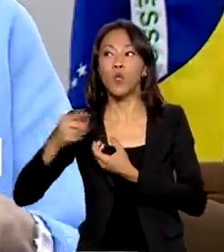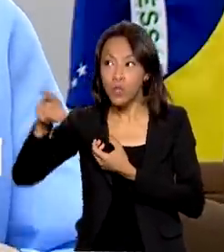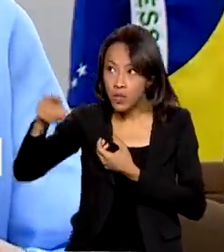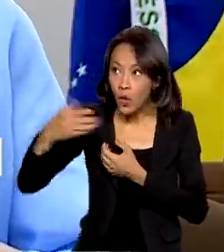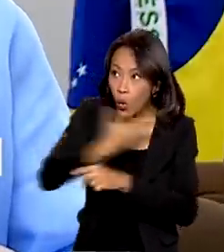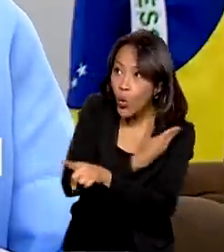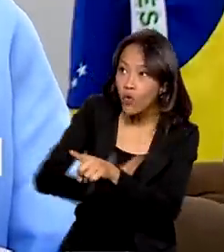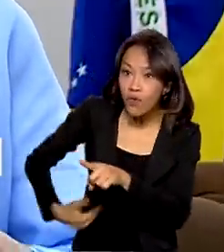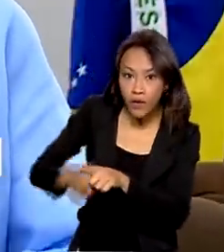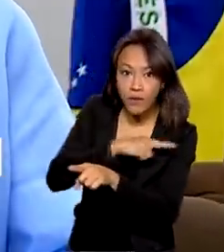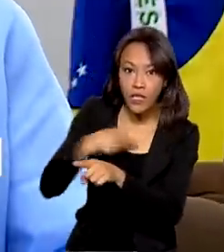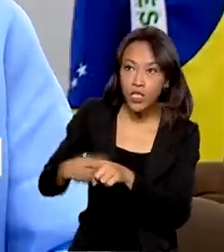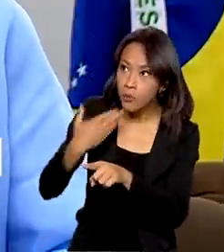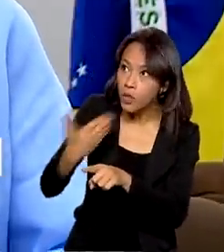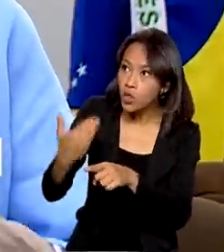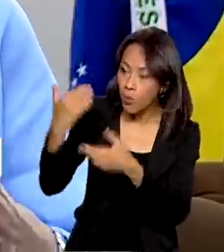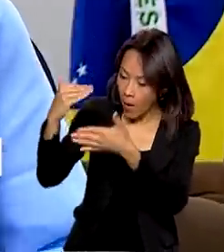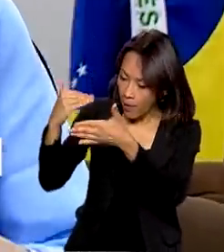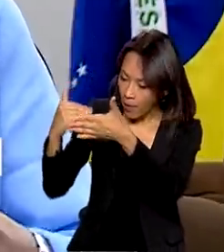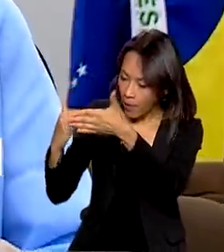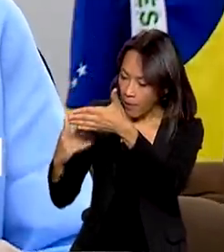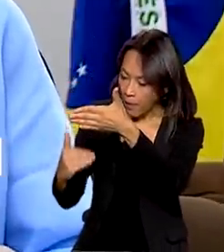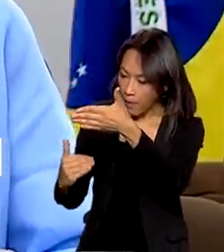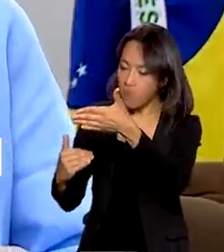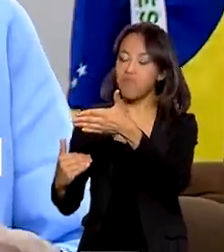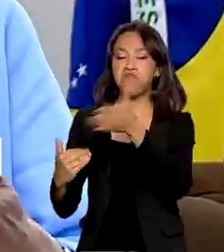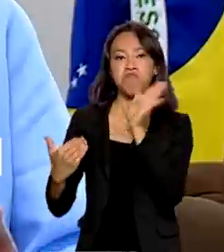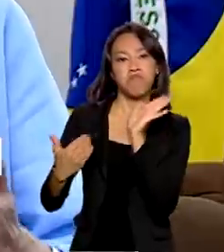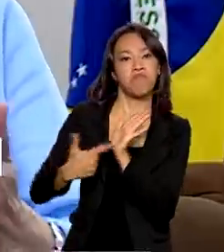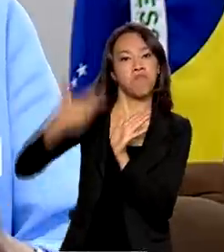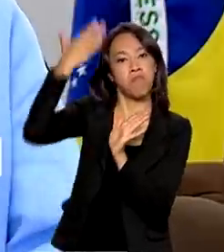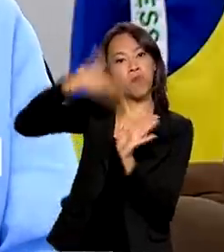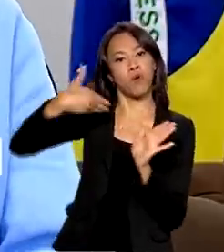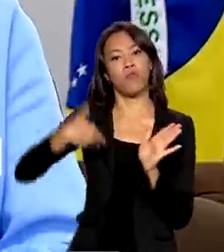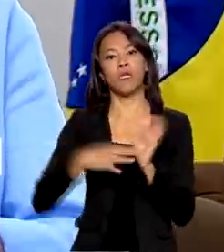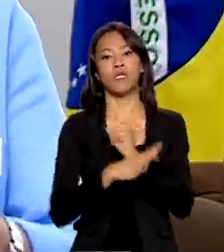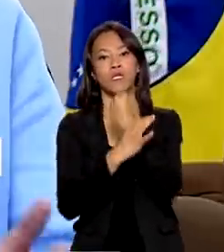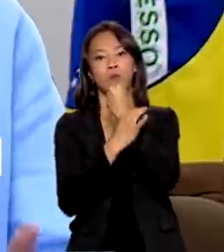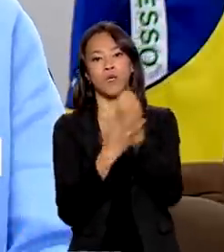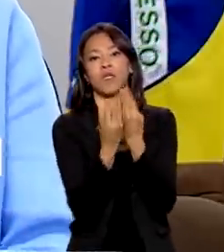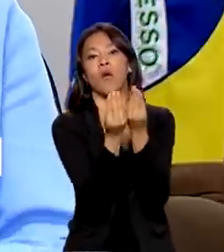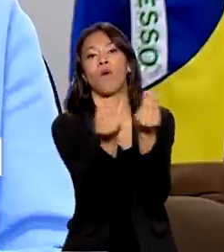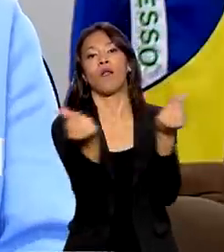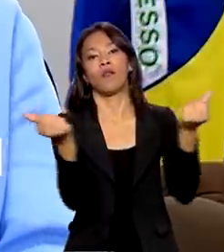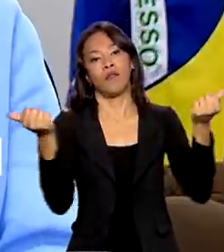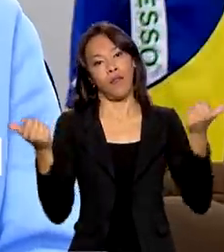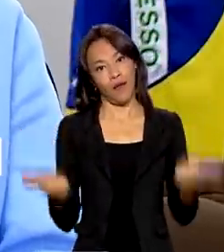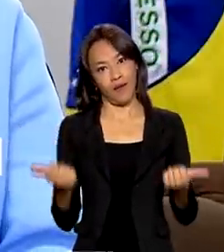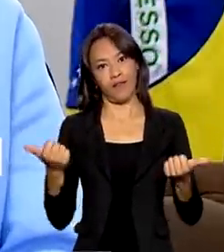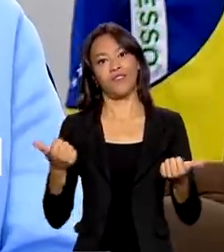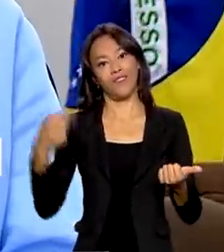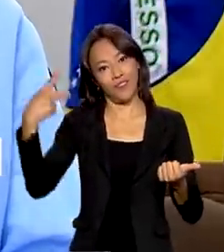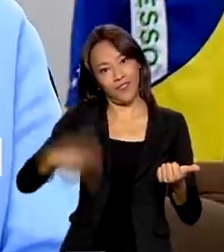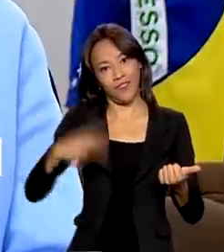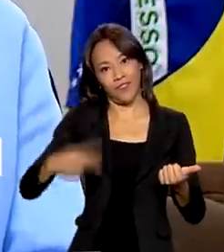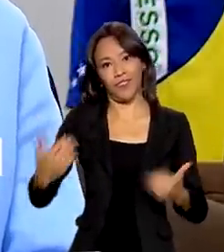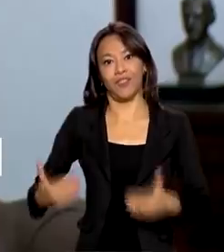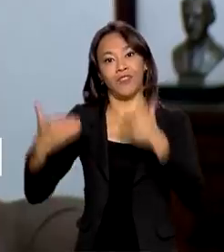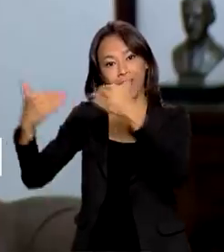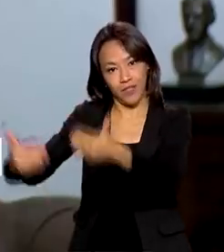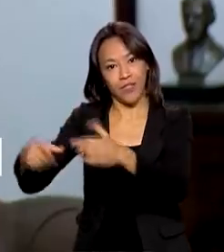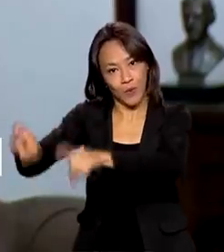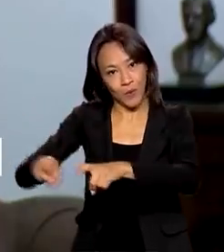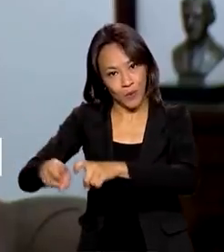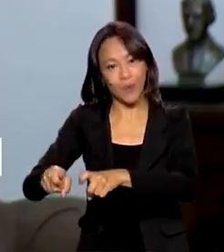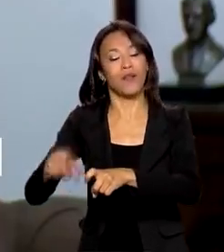da China pediu demonstrando a qualidade EA segurança que o nosso serviço do Ministério da Agricultura de inspeção tem